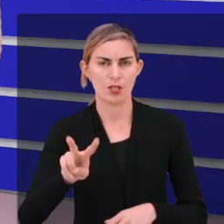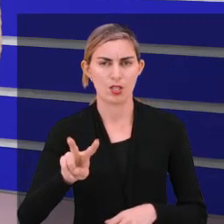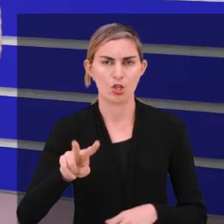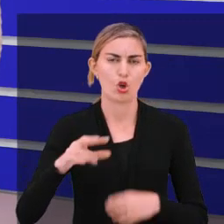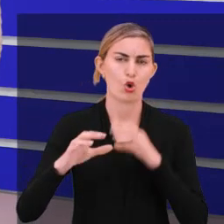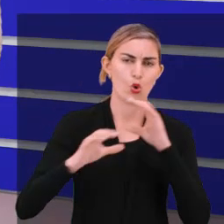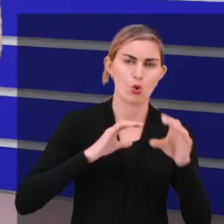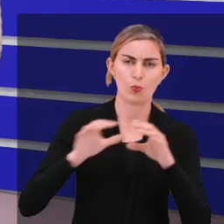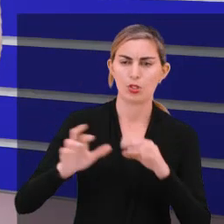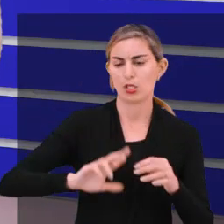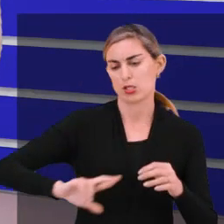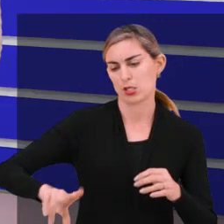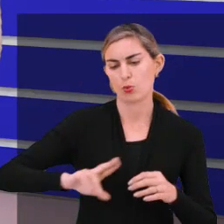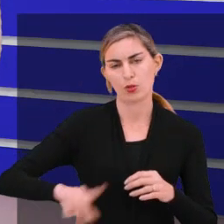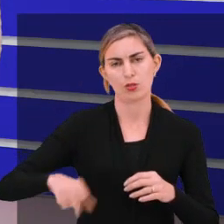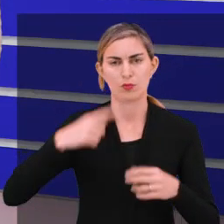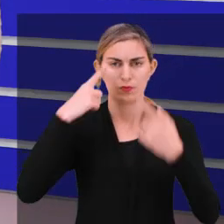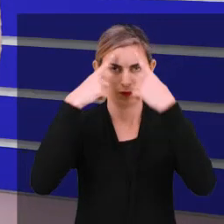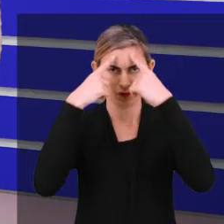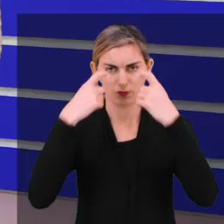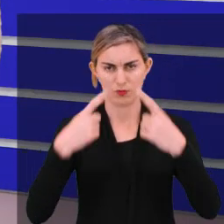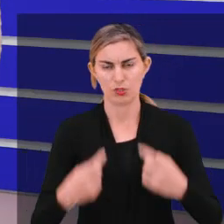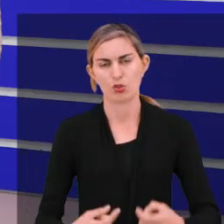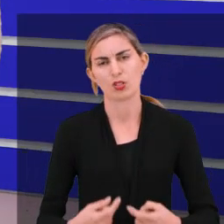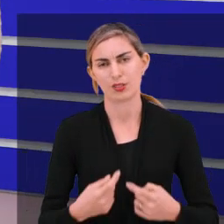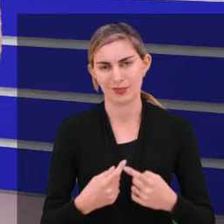violenta, onde ele procura ver